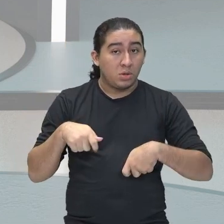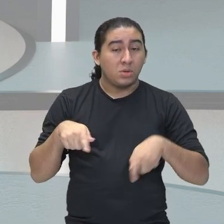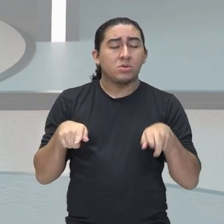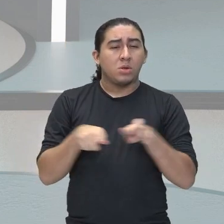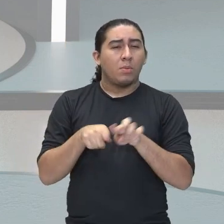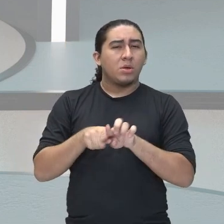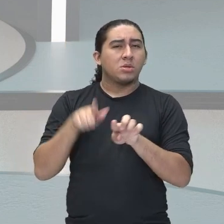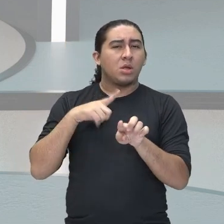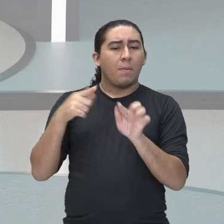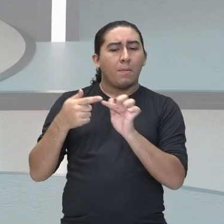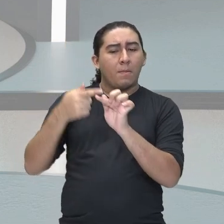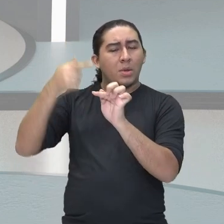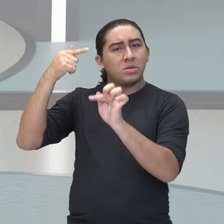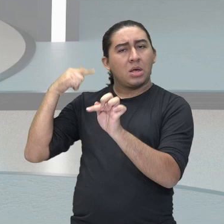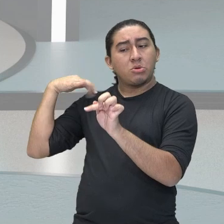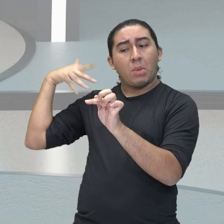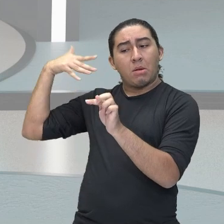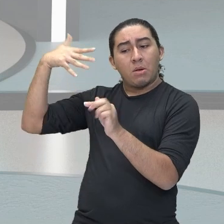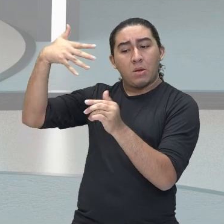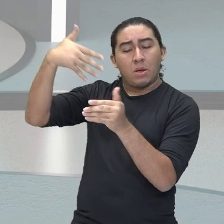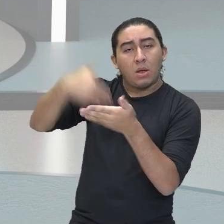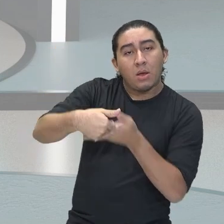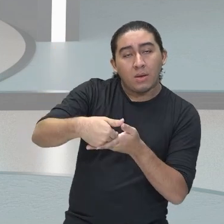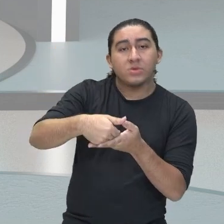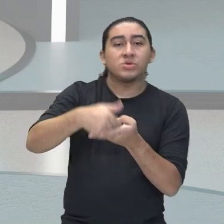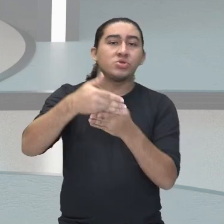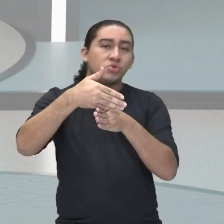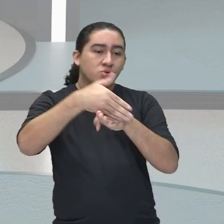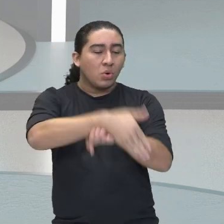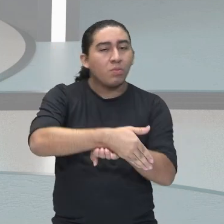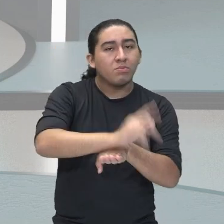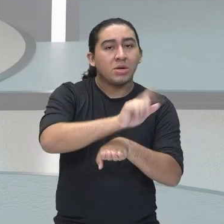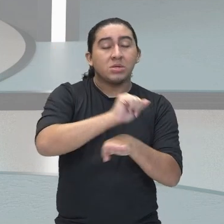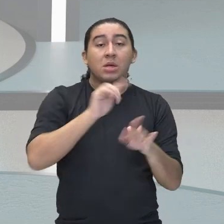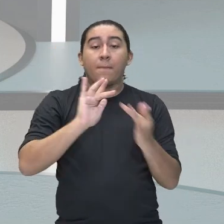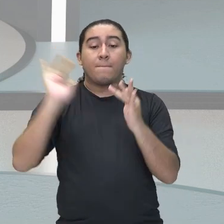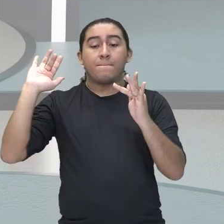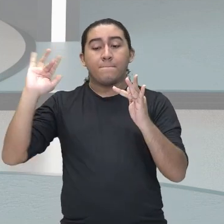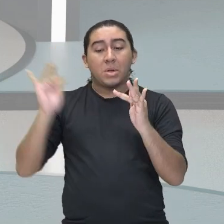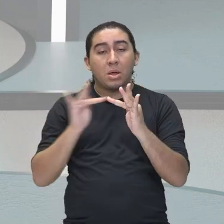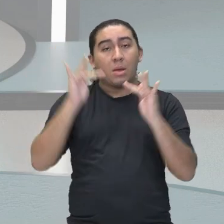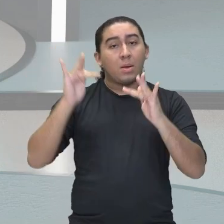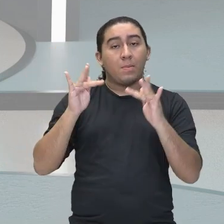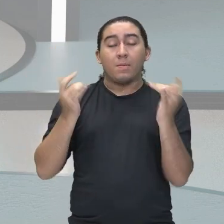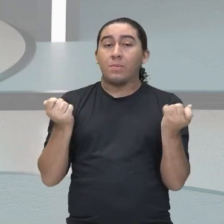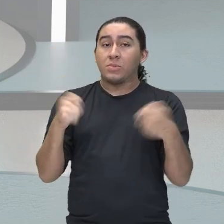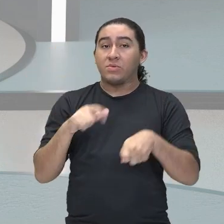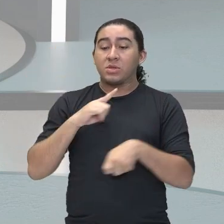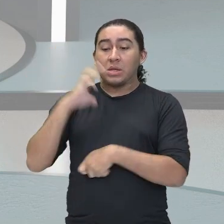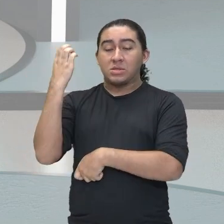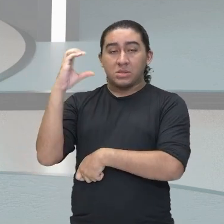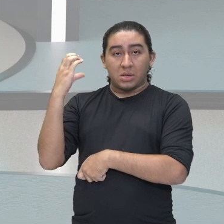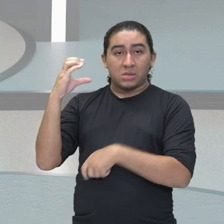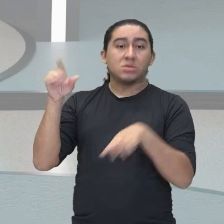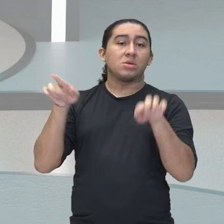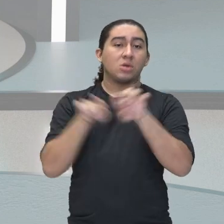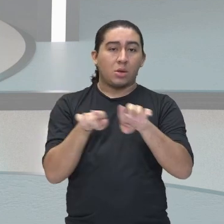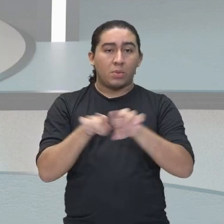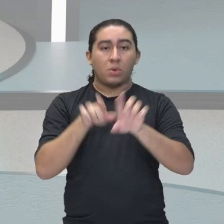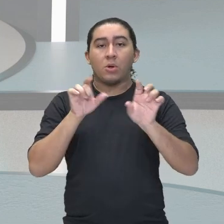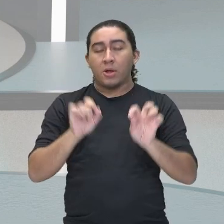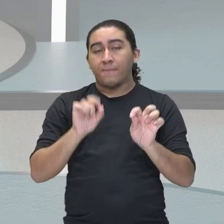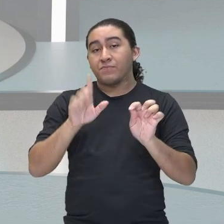que estava vindo desde o trovadorismo, chegou o período do classicismo por conta da ciência, por conta